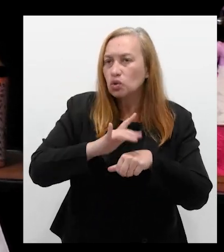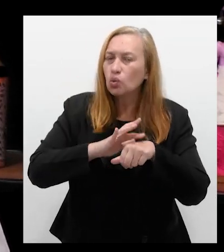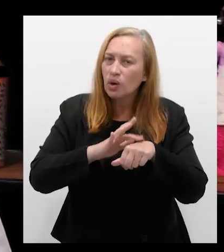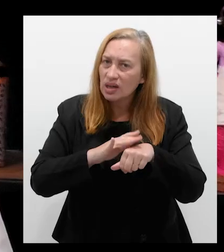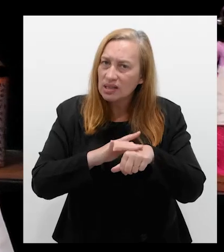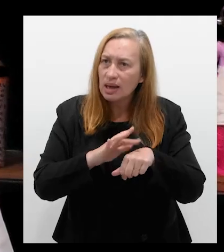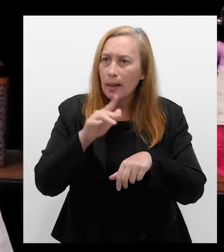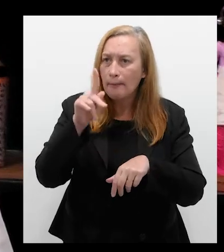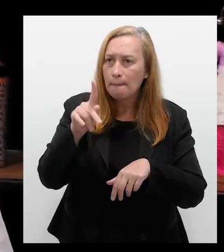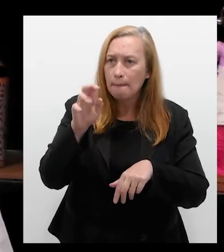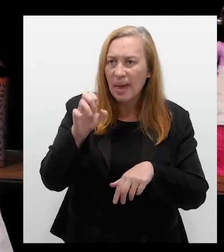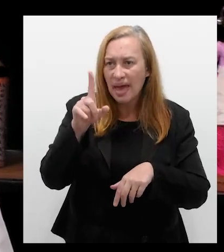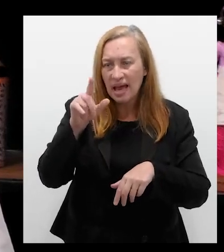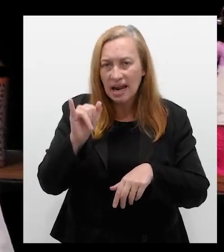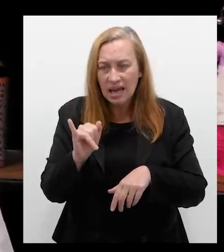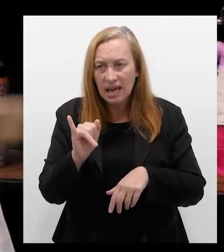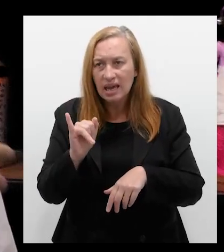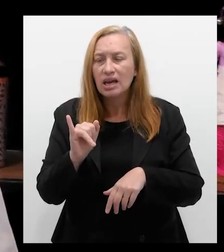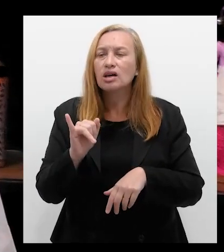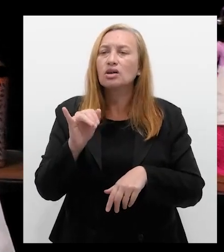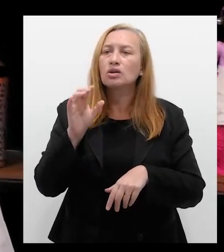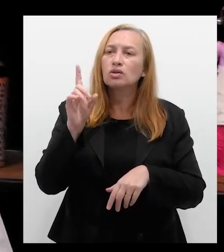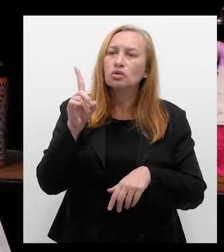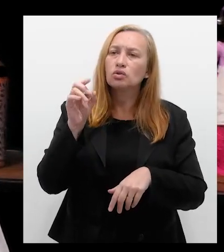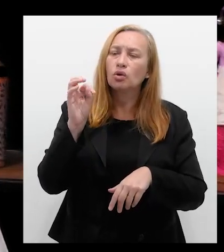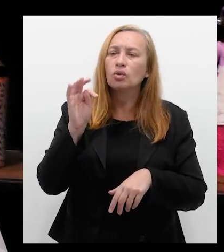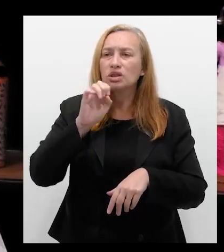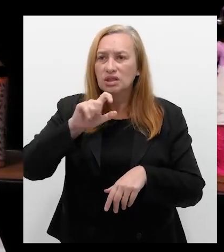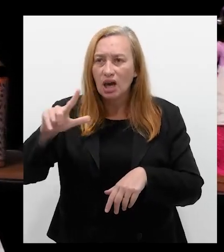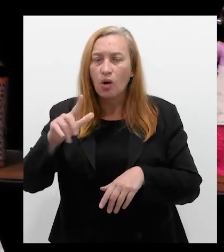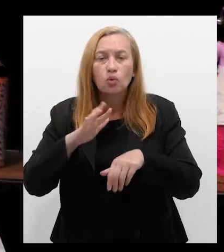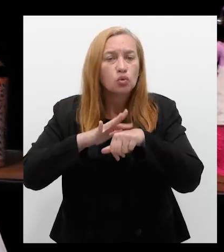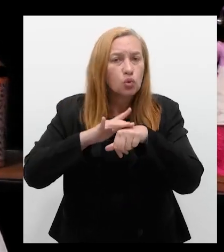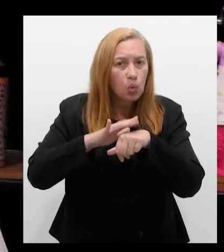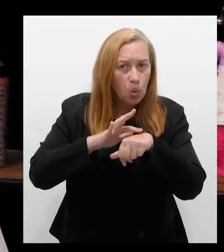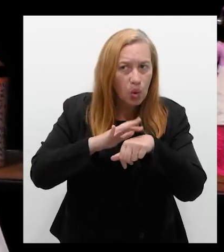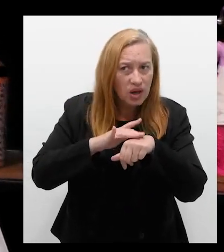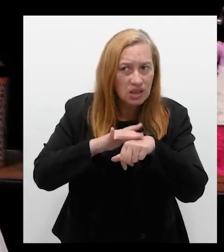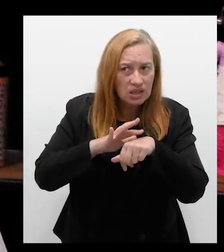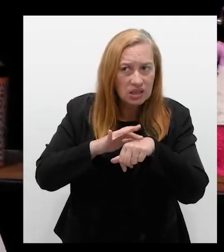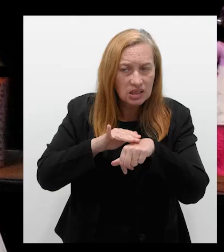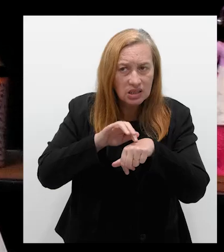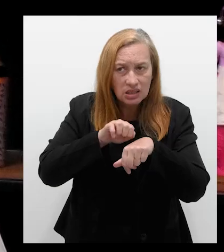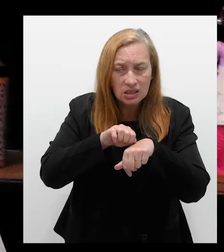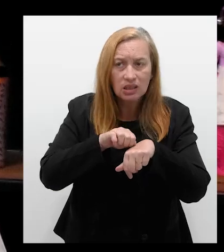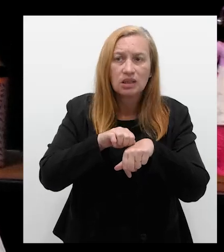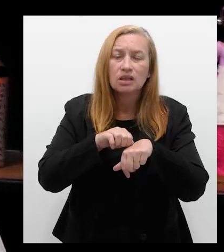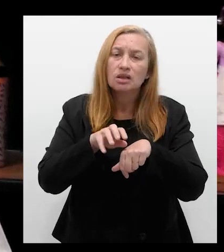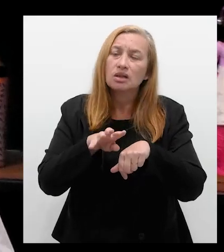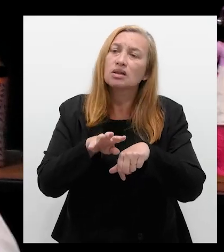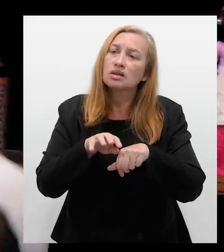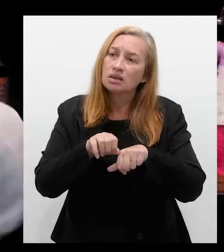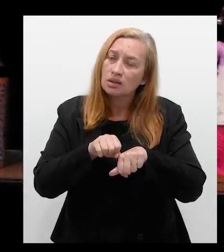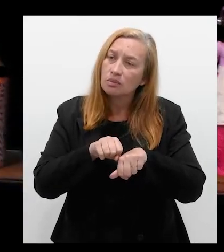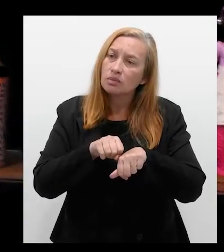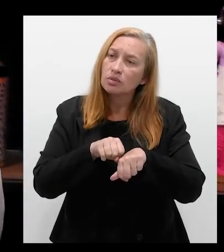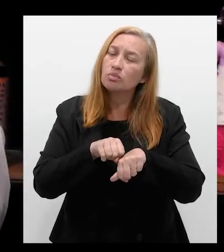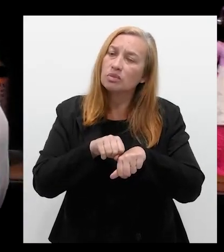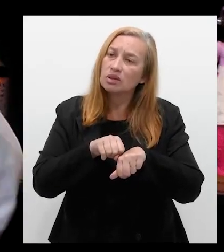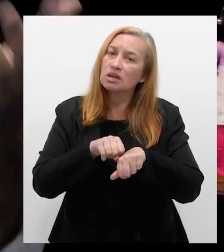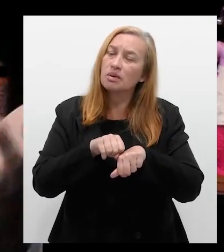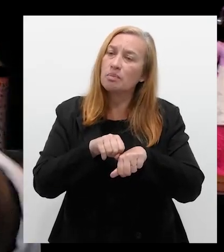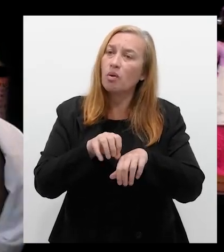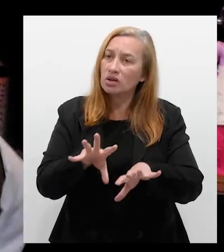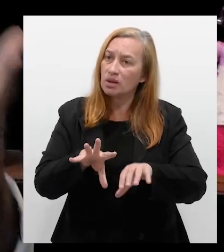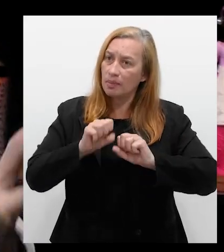periodontal, lesão de cárie, enfim, doenças infecto-contagiosas orais que a gente comumente vê por